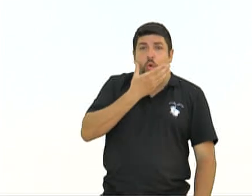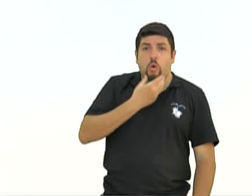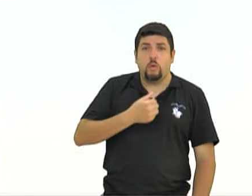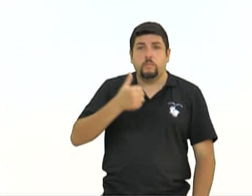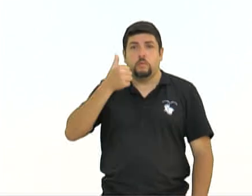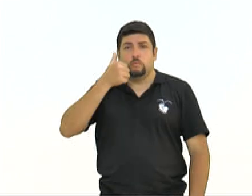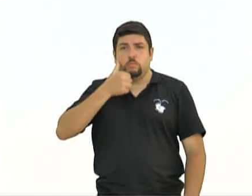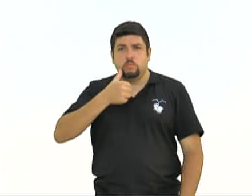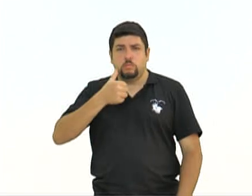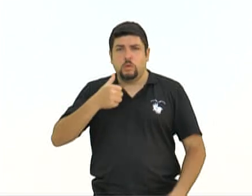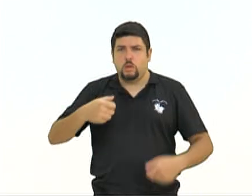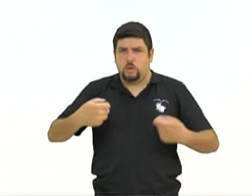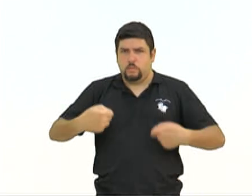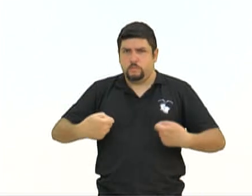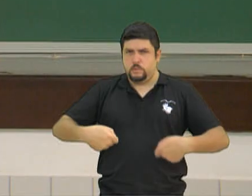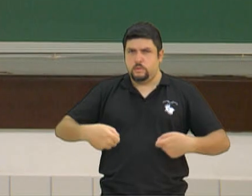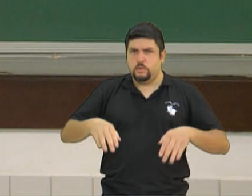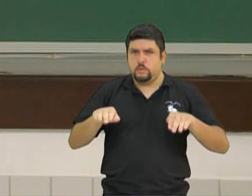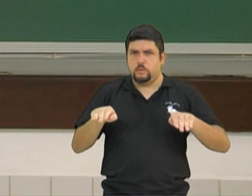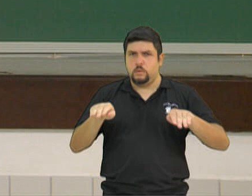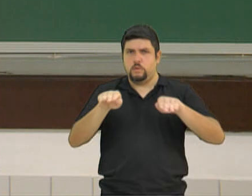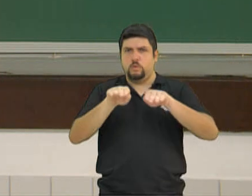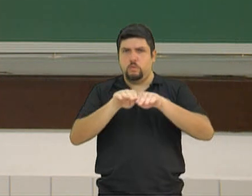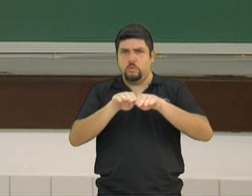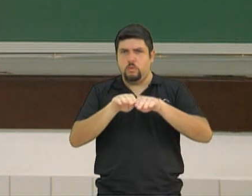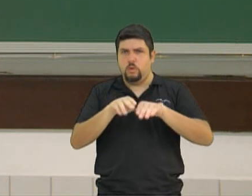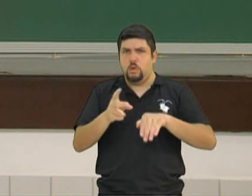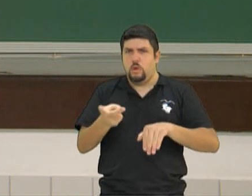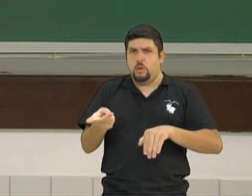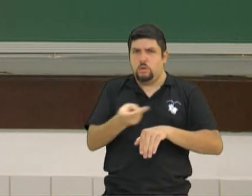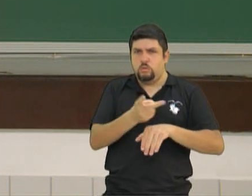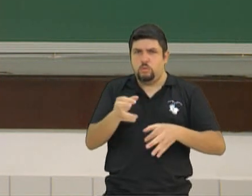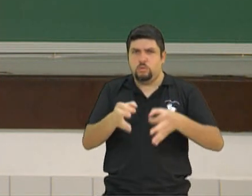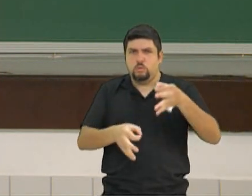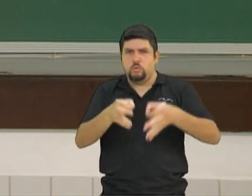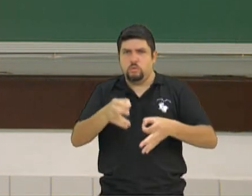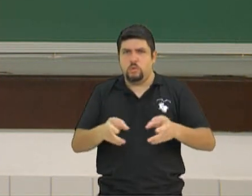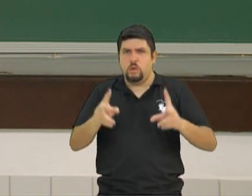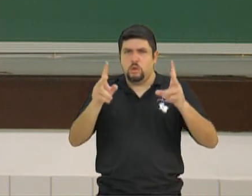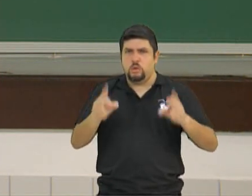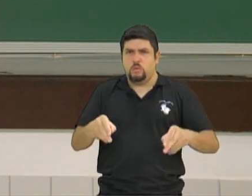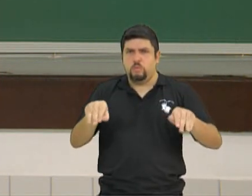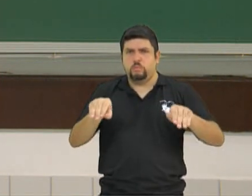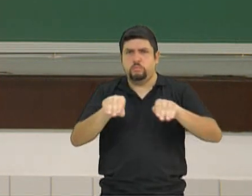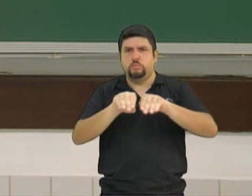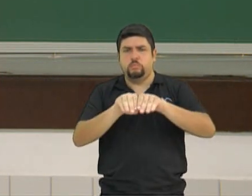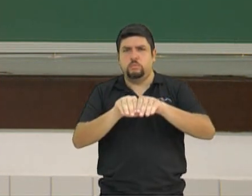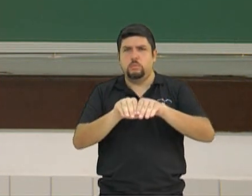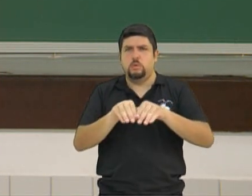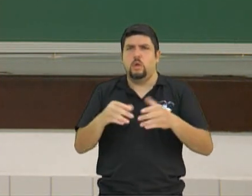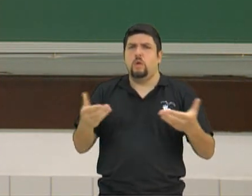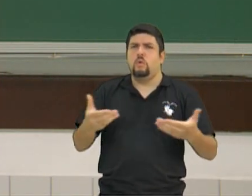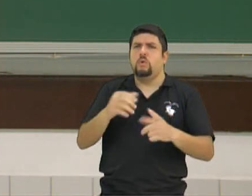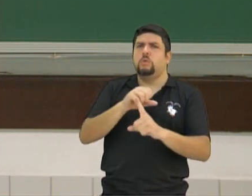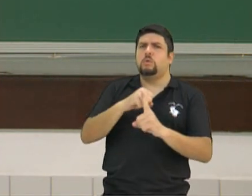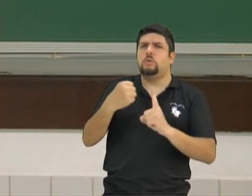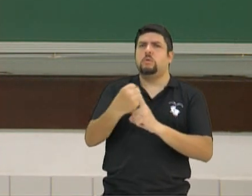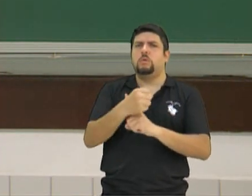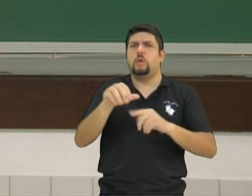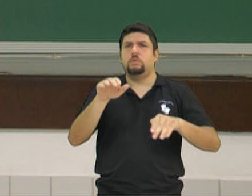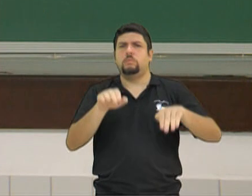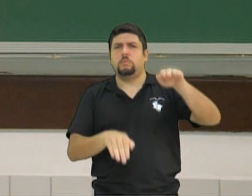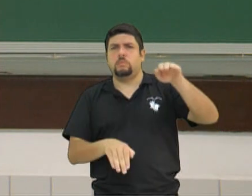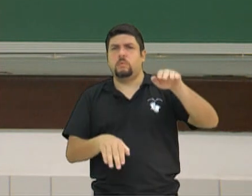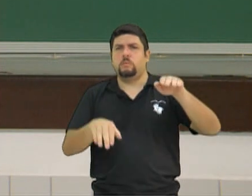forma iguais, direitos iguais, e ser julgados de maneira igual, e por que você acha que há essa diferença na sociedade? Coisas que homem pode